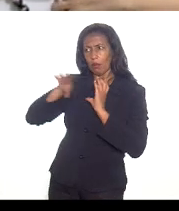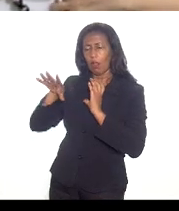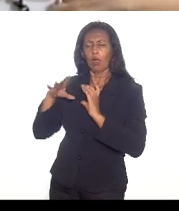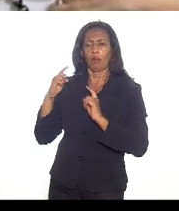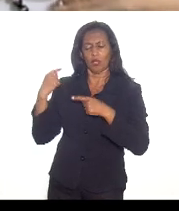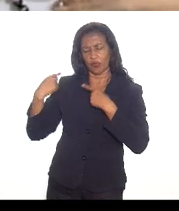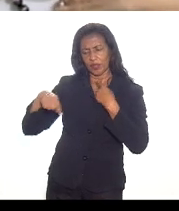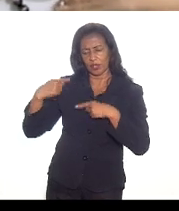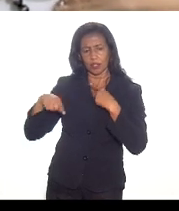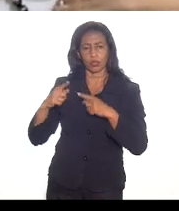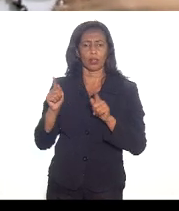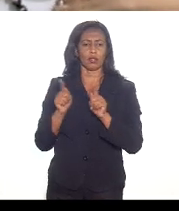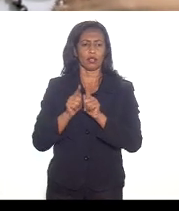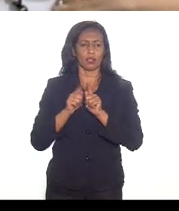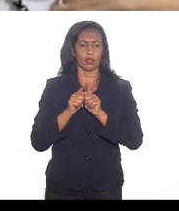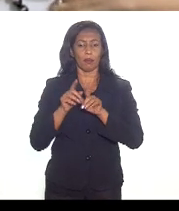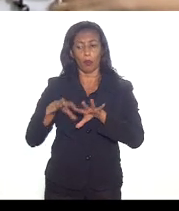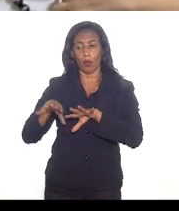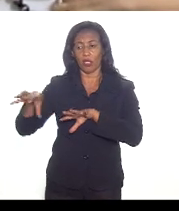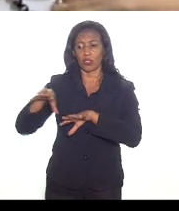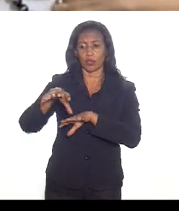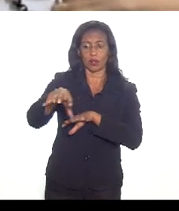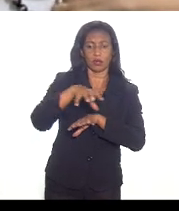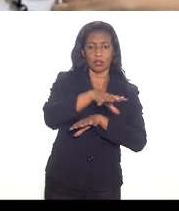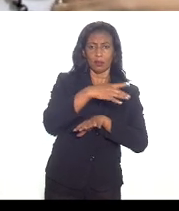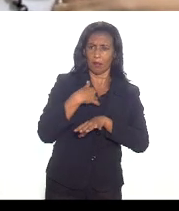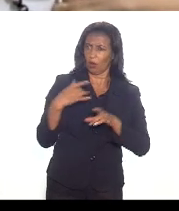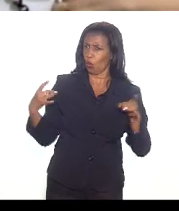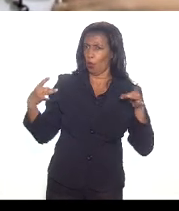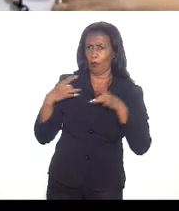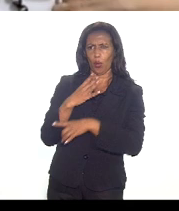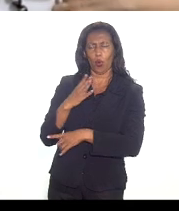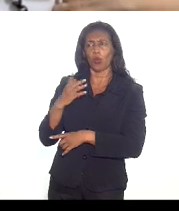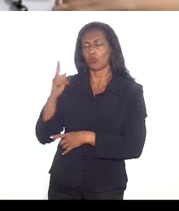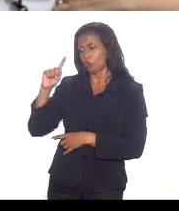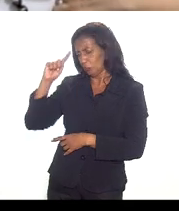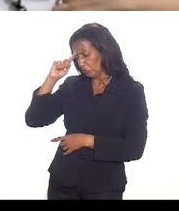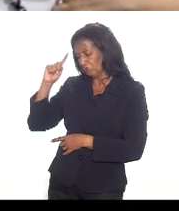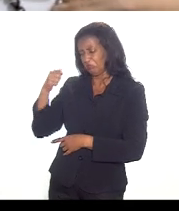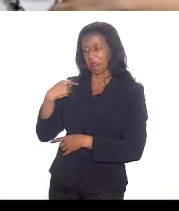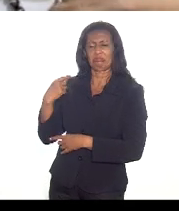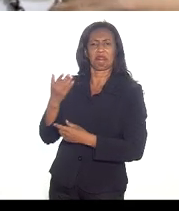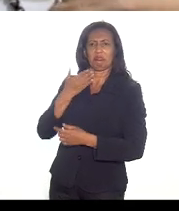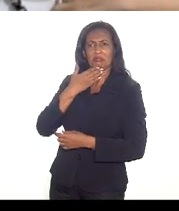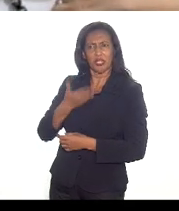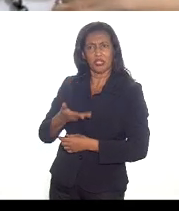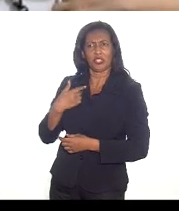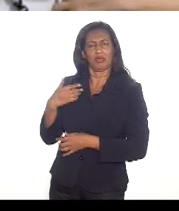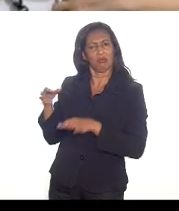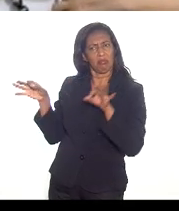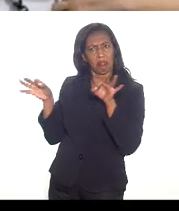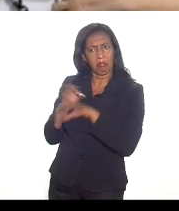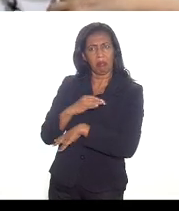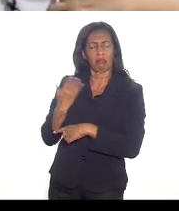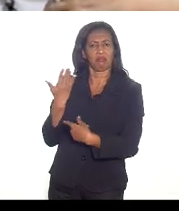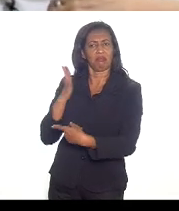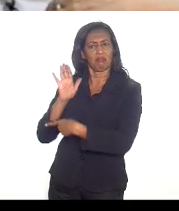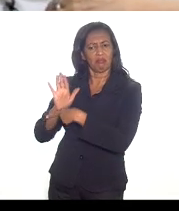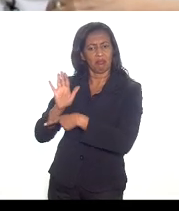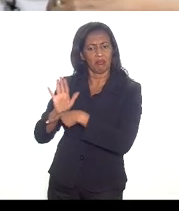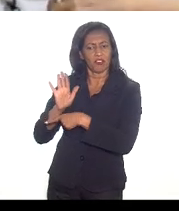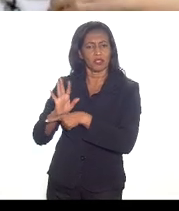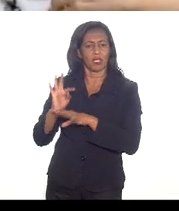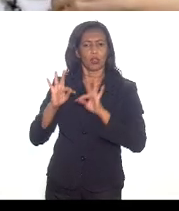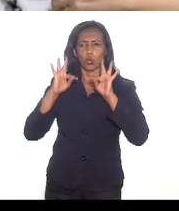discussão. E também uma discussão por regionalização, mas já fica à disposição do seu mandato, da deputada Mata, da Marta, do Leomar, enfim,